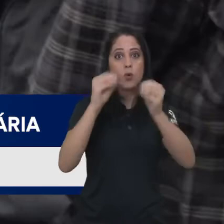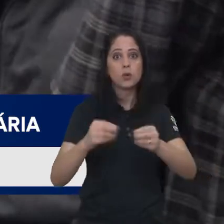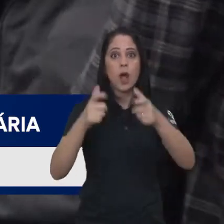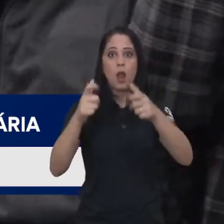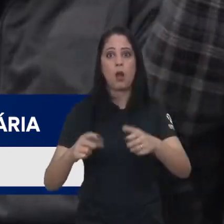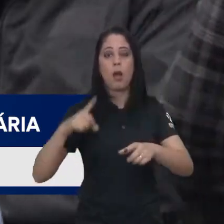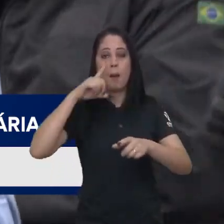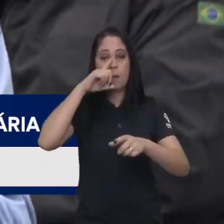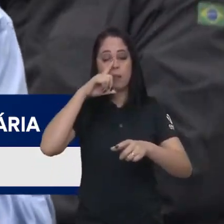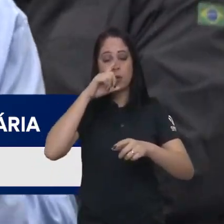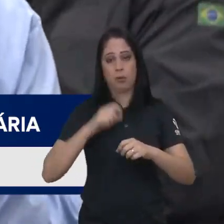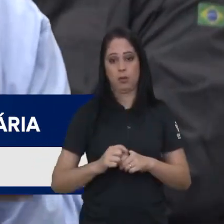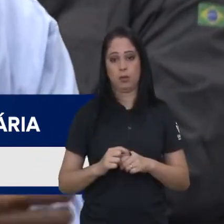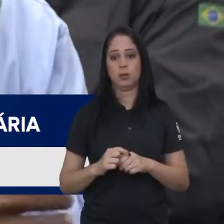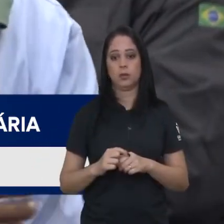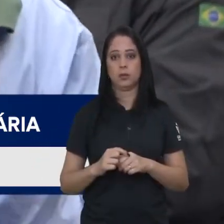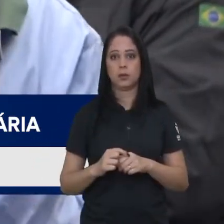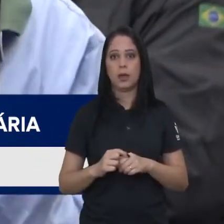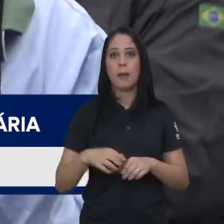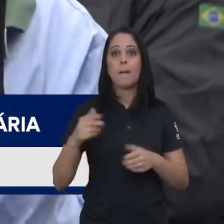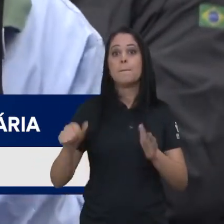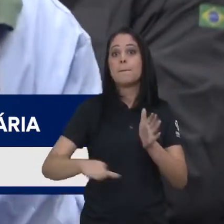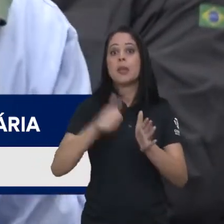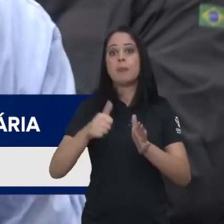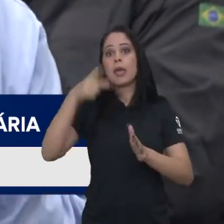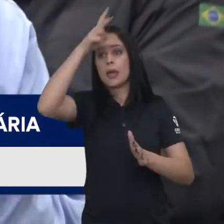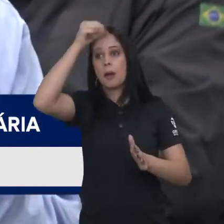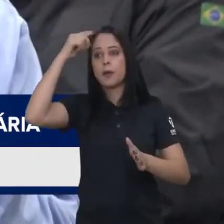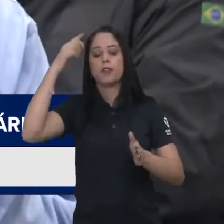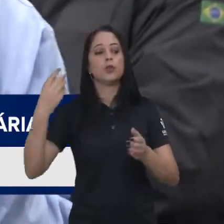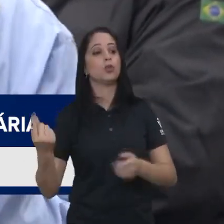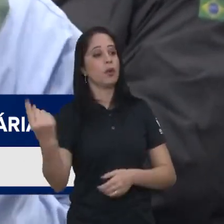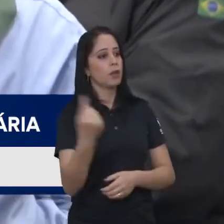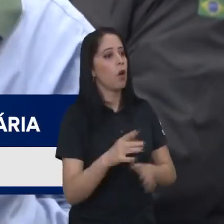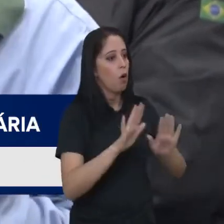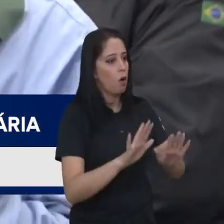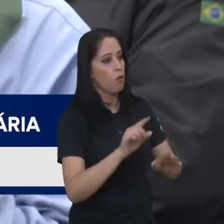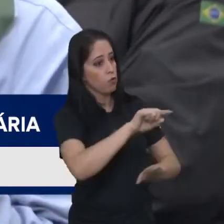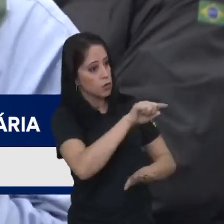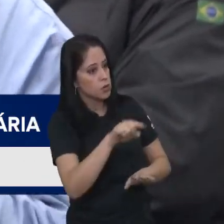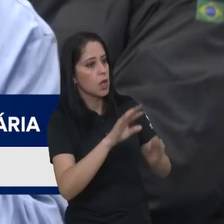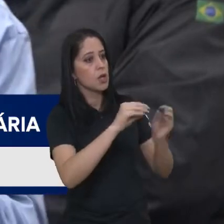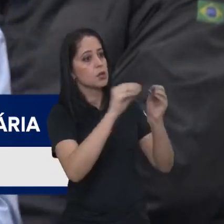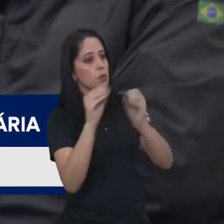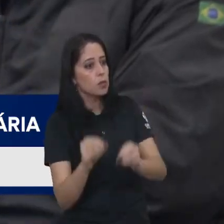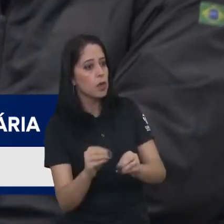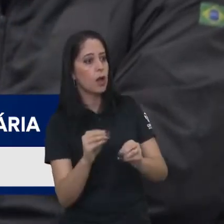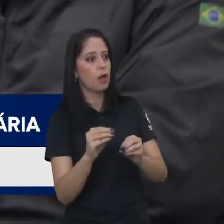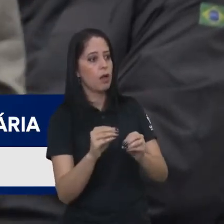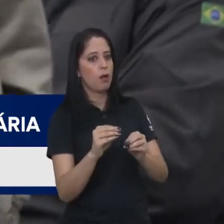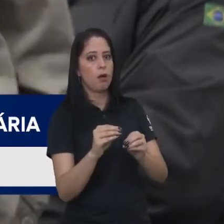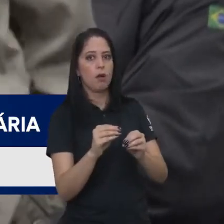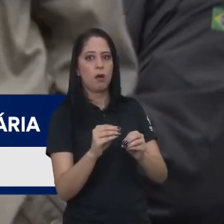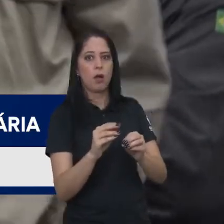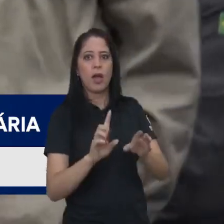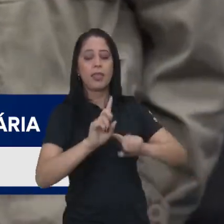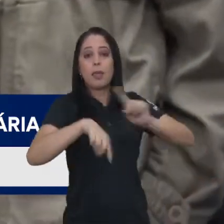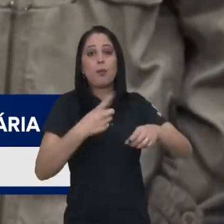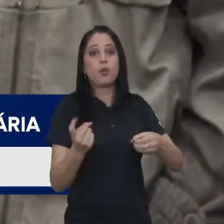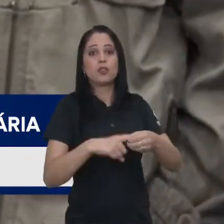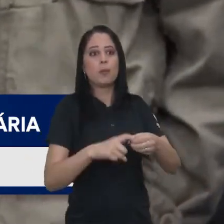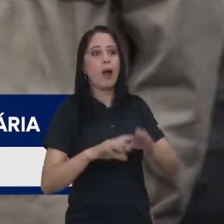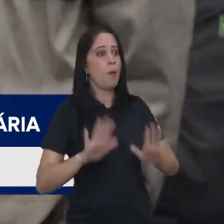que o poder público viesse, conversasse com a pessoa, não, vocês vão em tal lugar, resolvem essa questão e retornam à situação